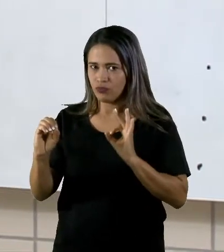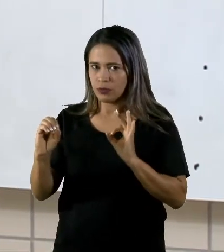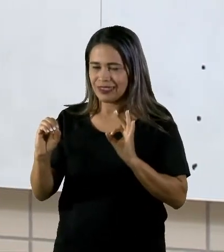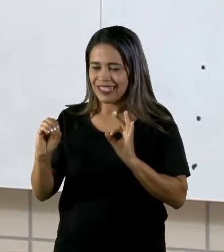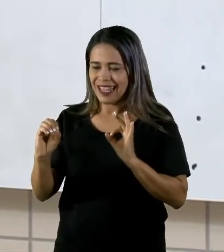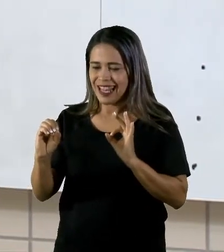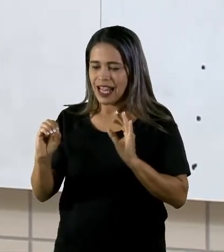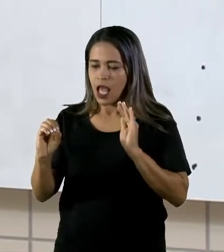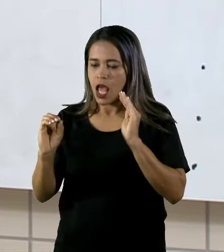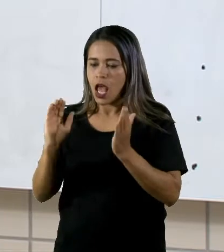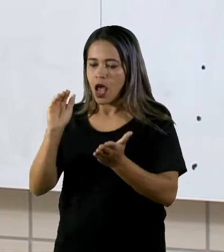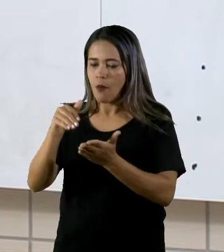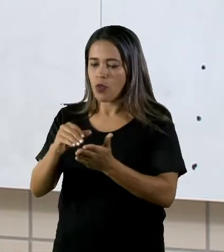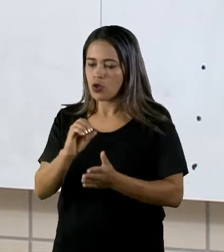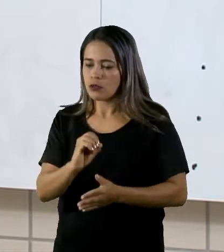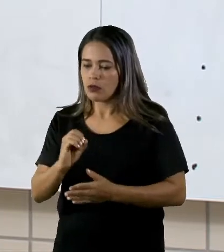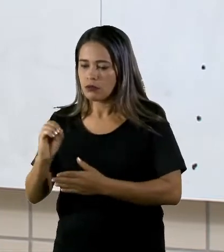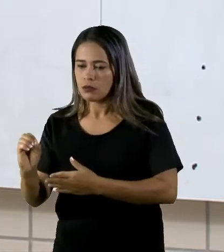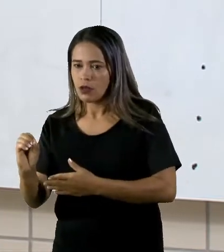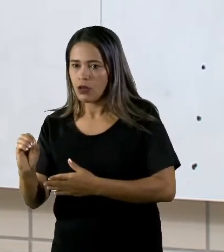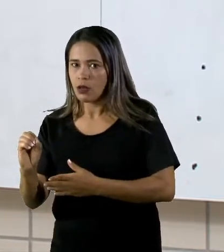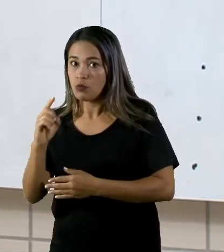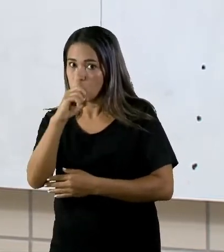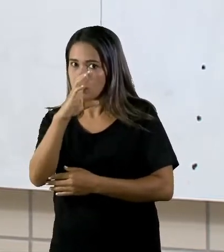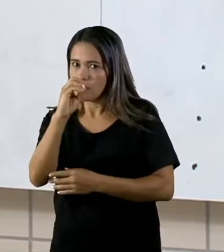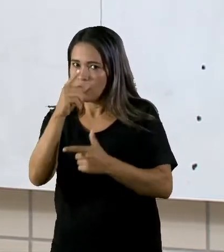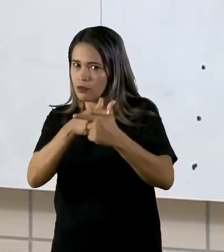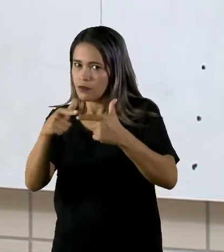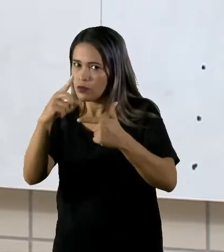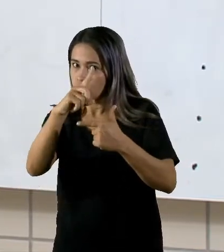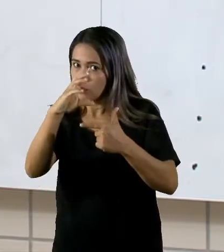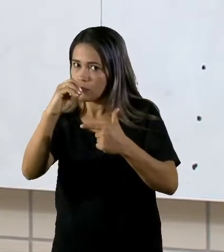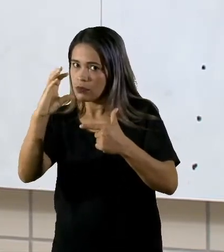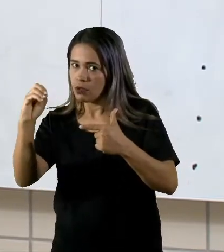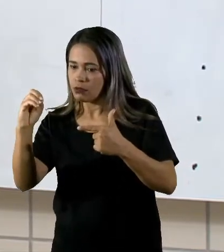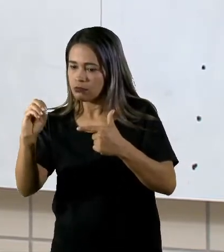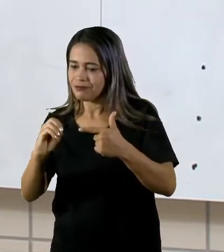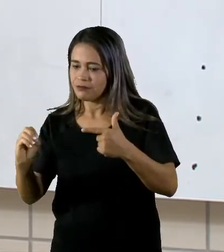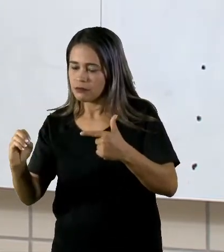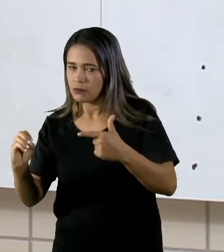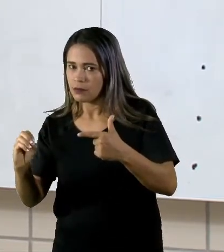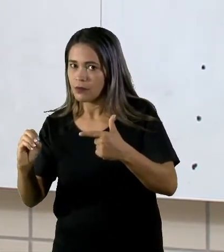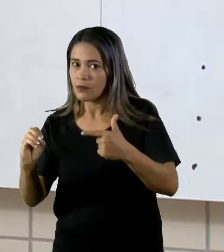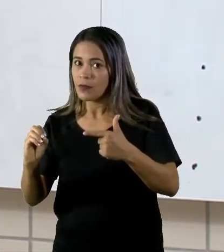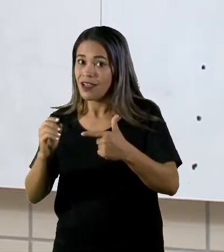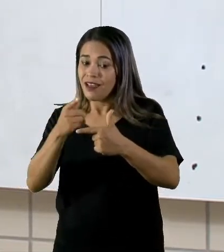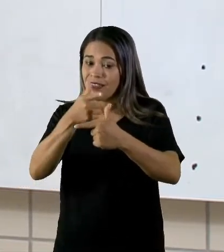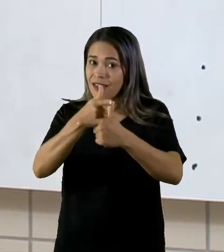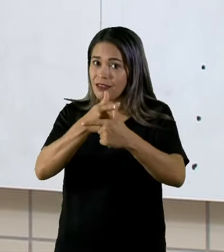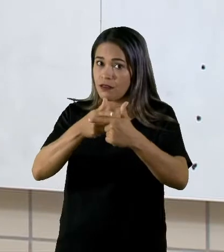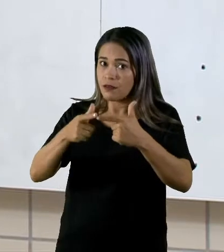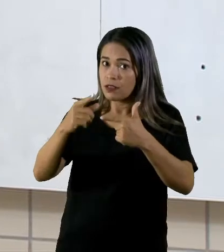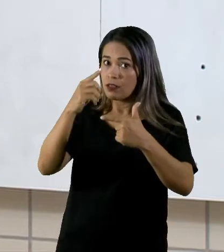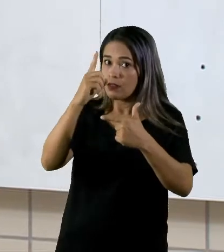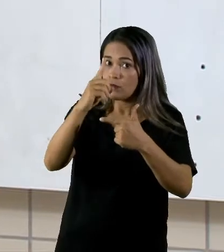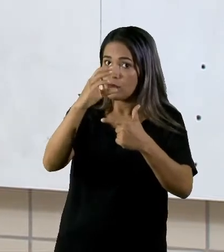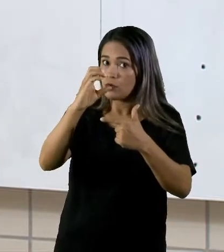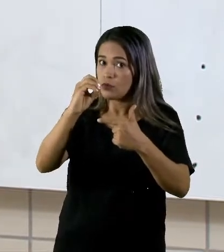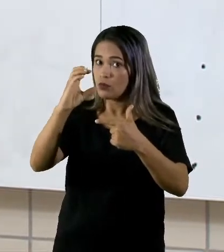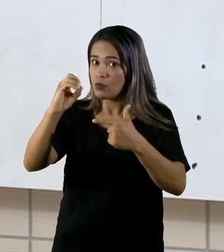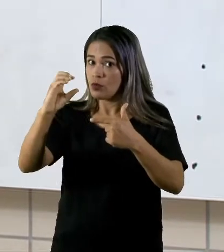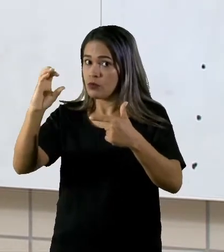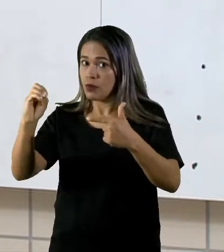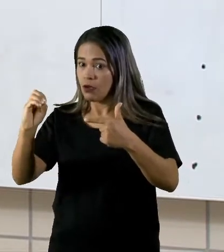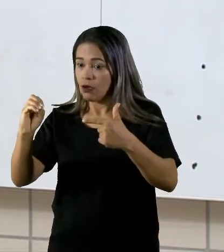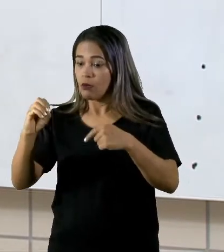2 zeros, se for para divisível por 100? Não, não é. Se terminou em 3 zeros para ser divisível por